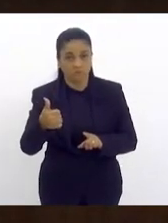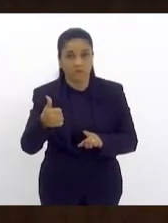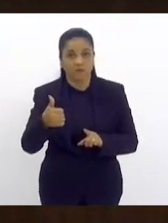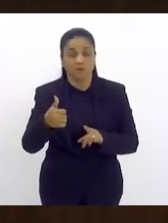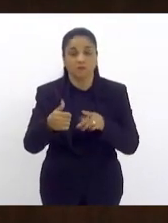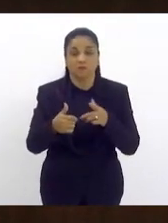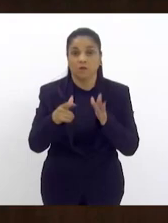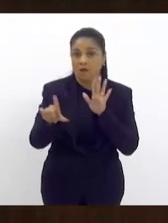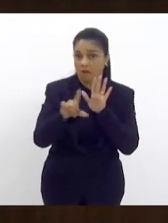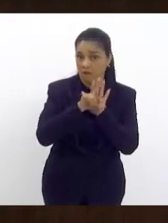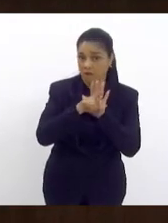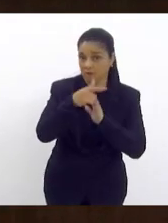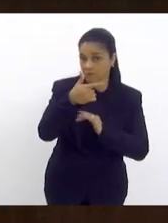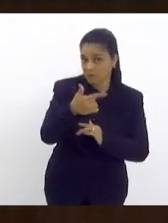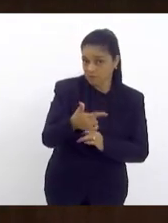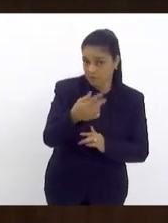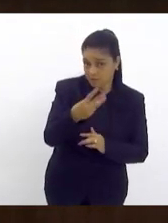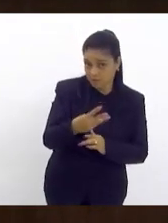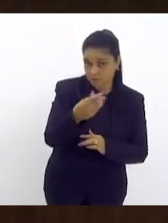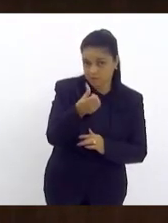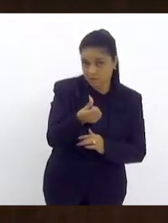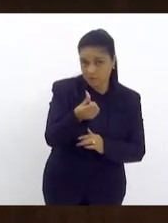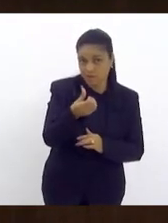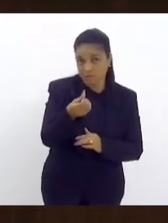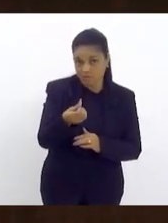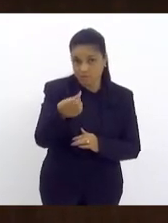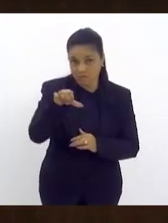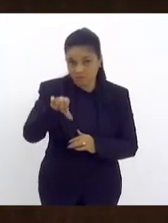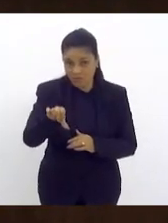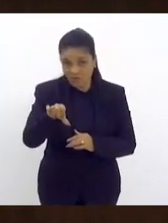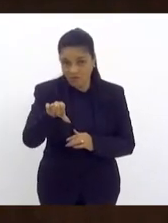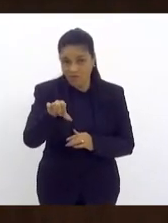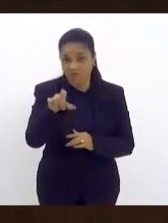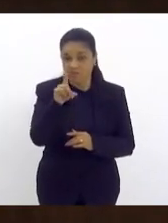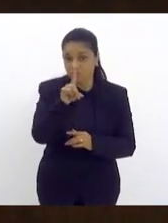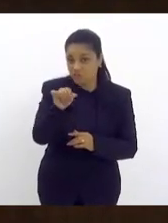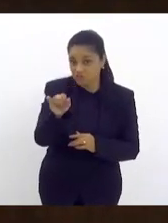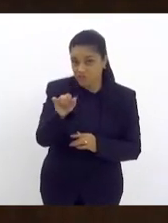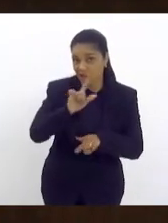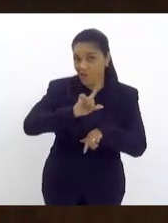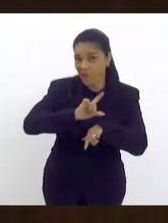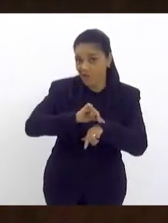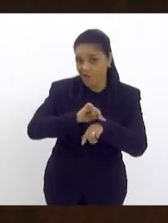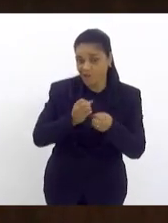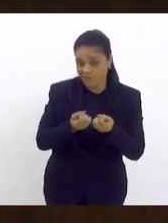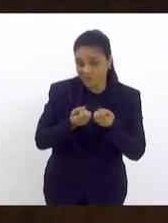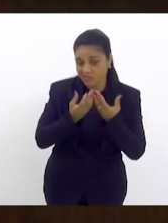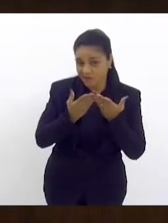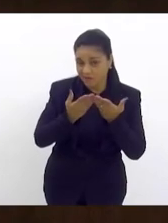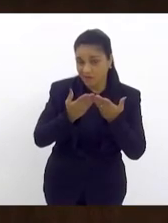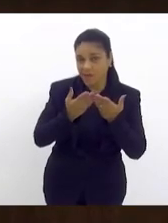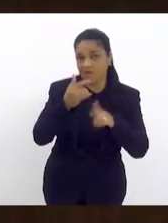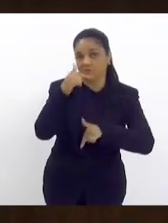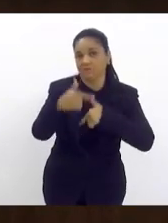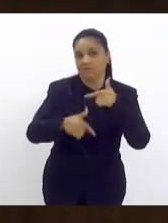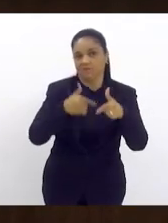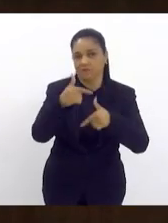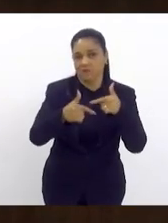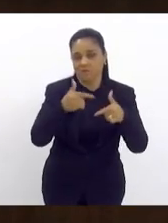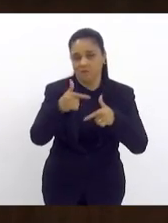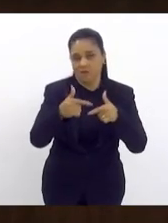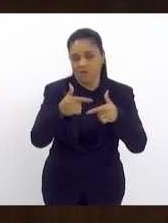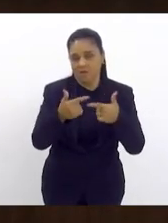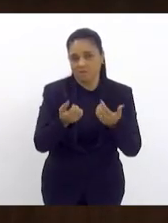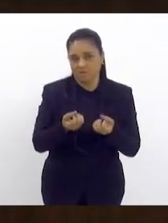3669 de 2001 trator estabelecer data e hora para entrega de bem serviços além de